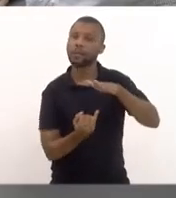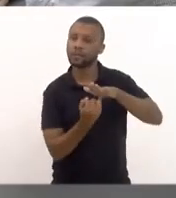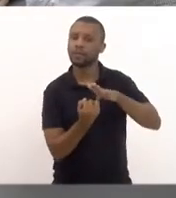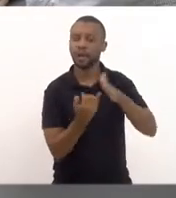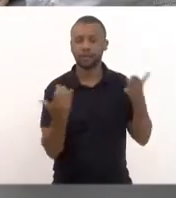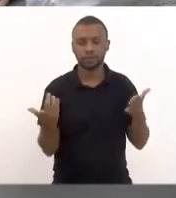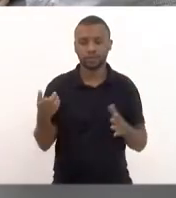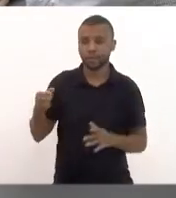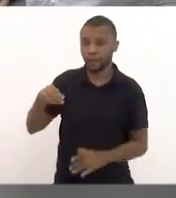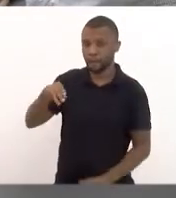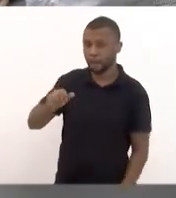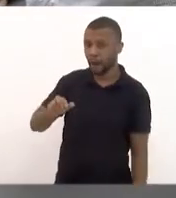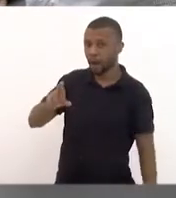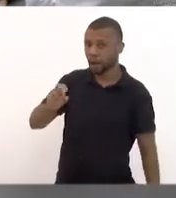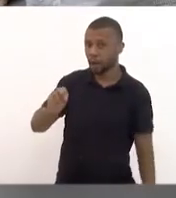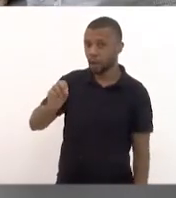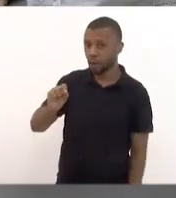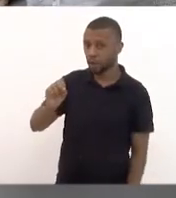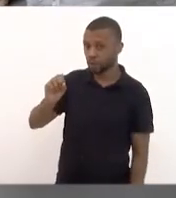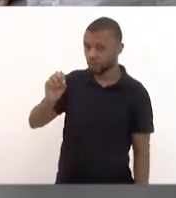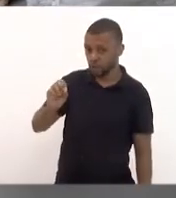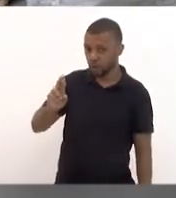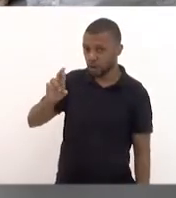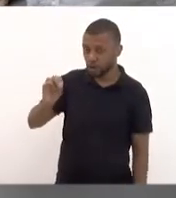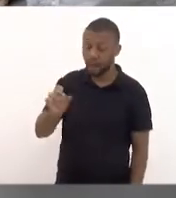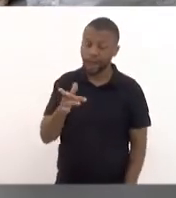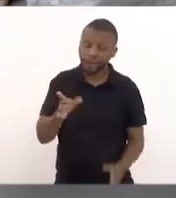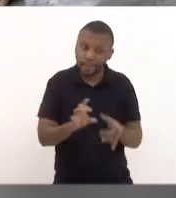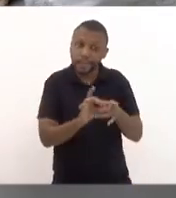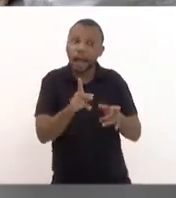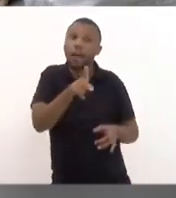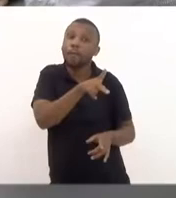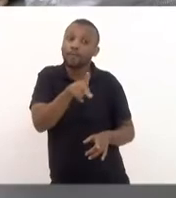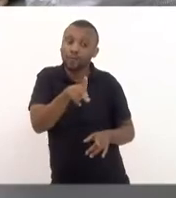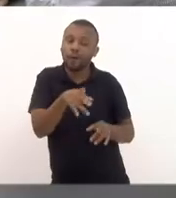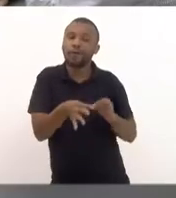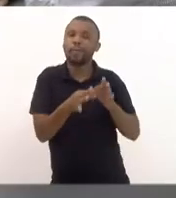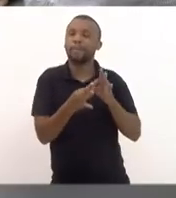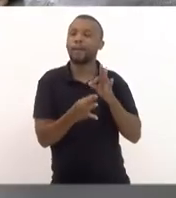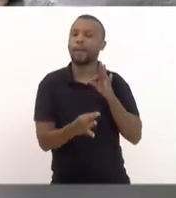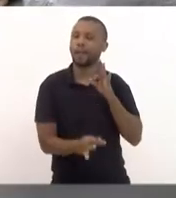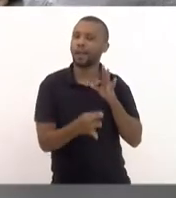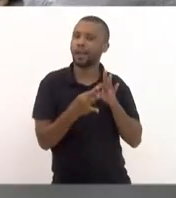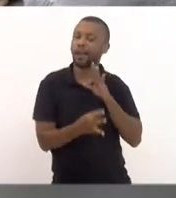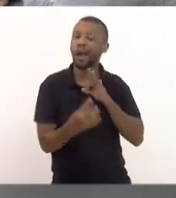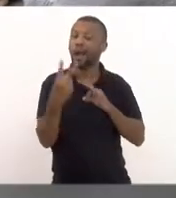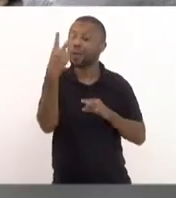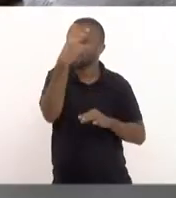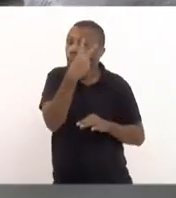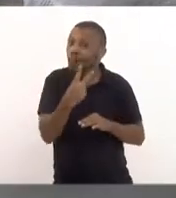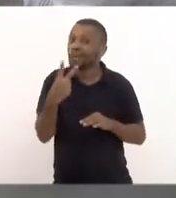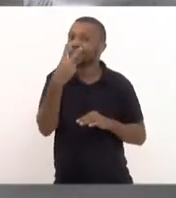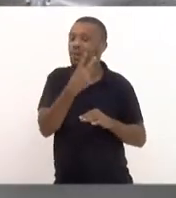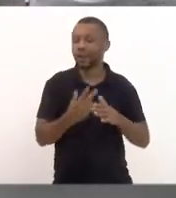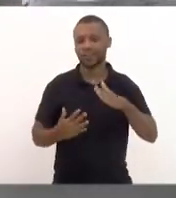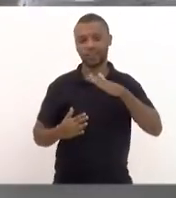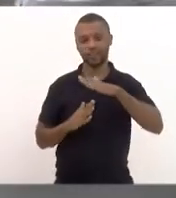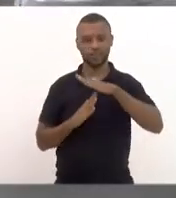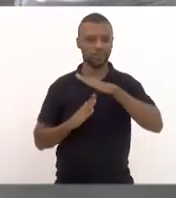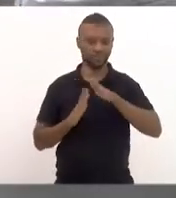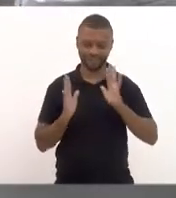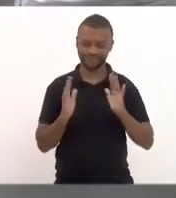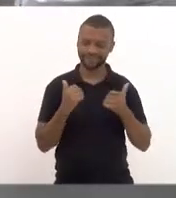tem a palavra. Obrigado. Até porque você deixar o professor falar, né? Vai embora. Aula mínima, 2 horas. Bom, vamos lá,